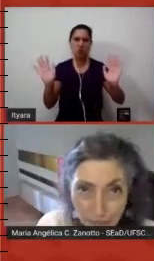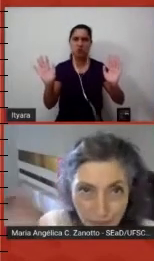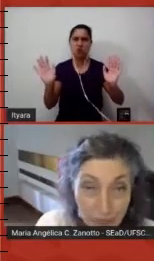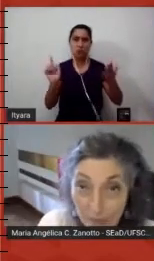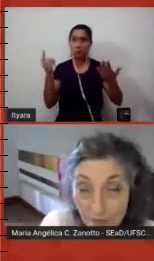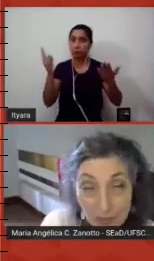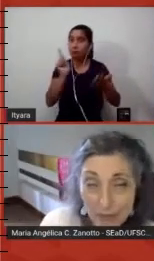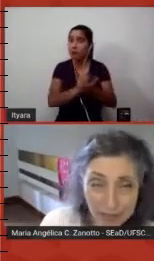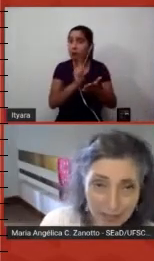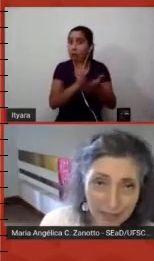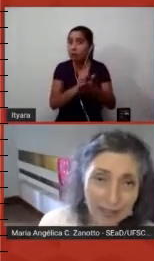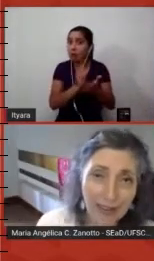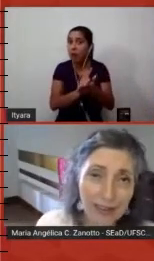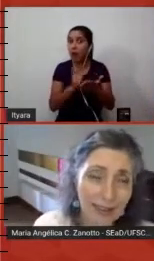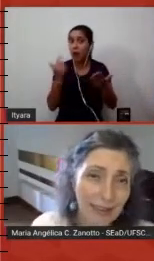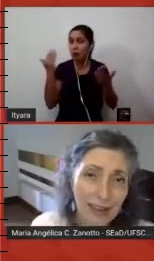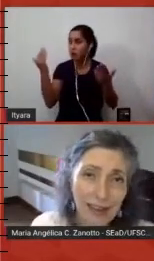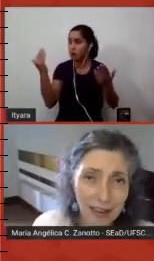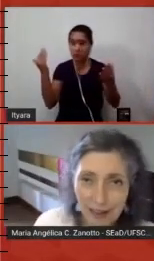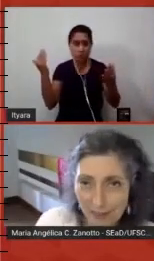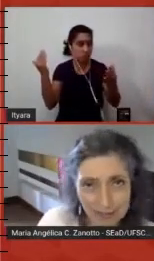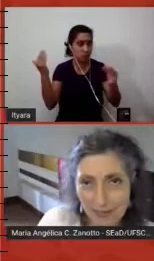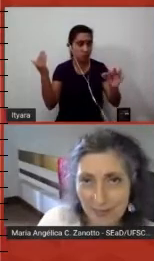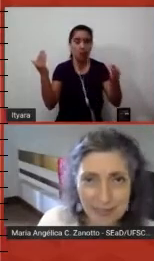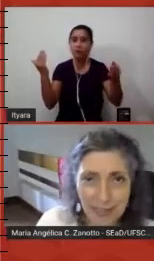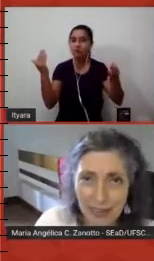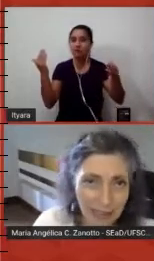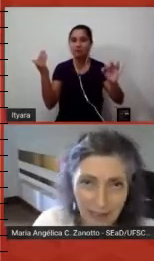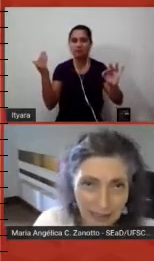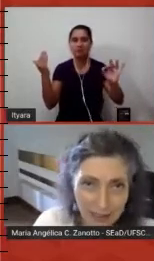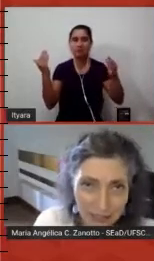poder fazer a